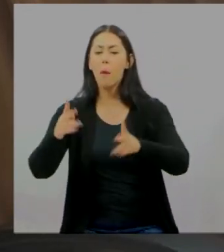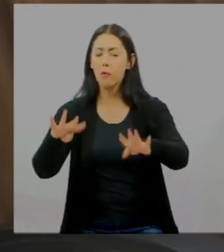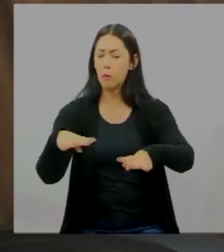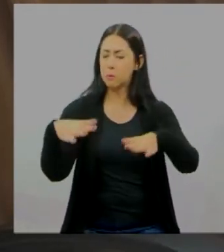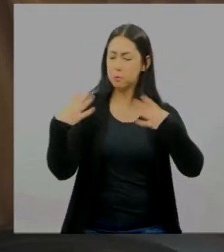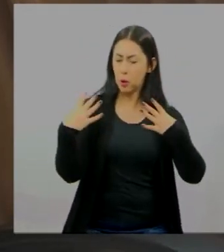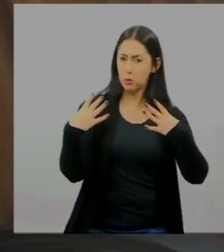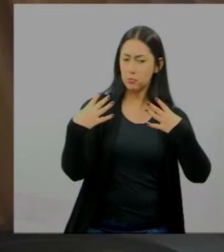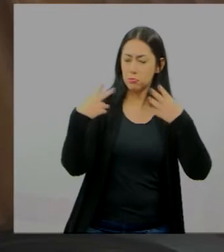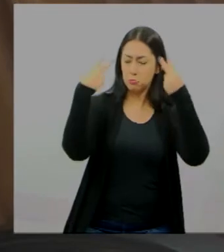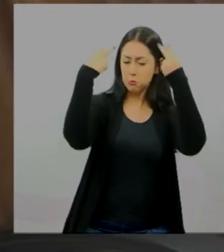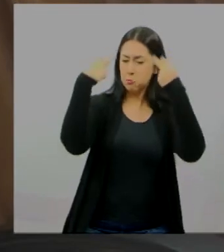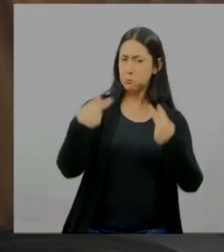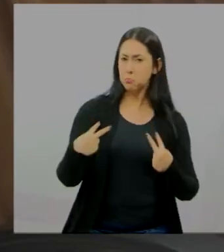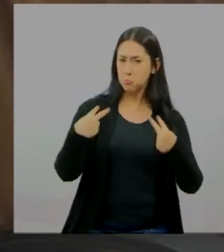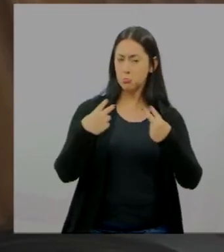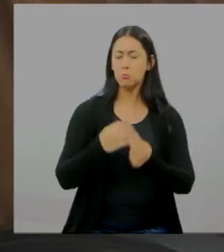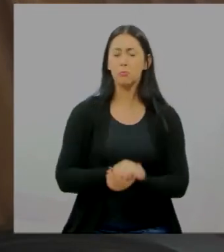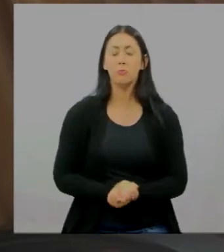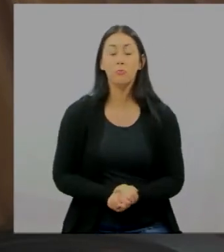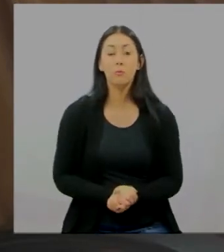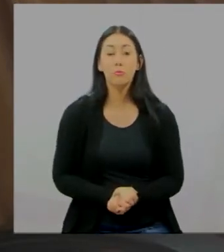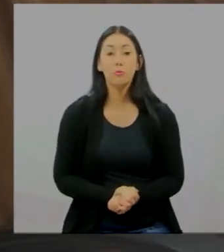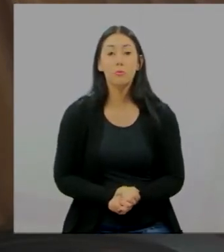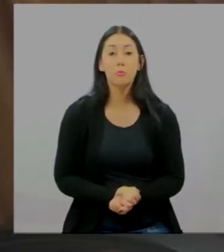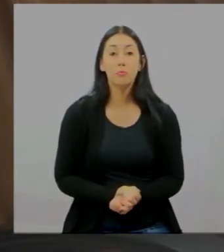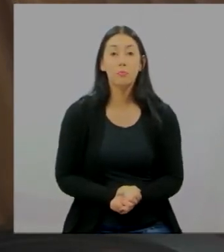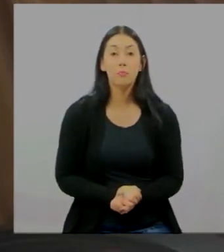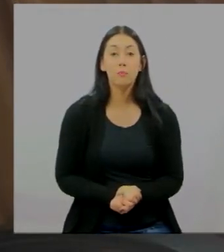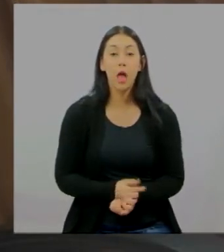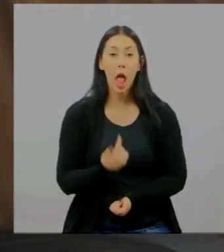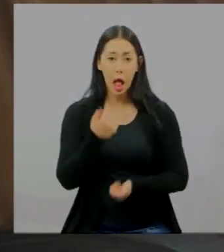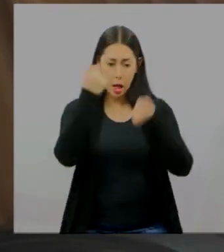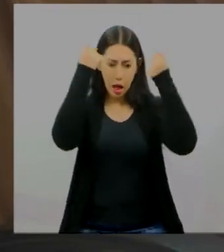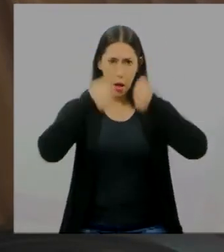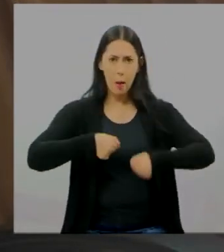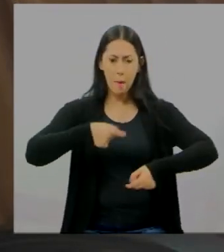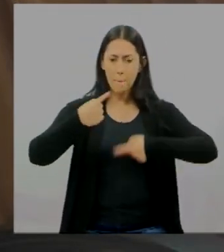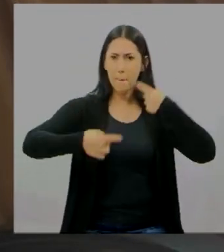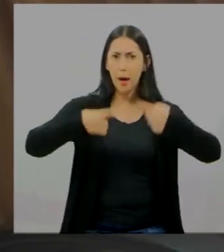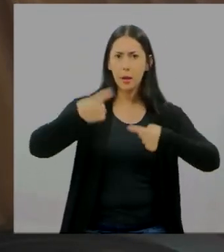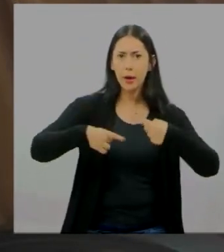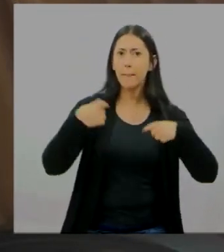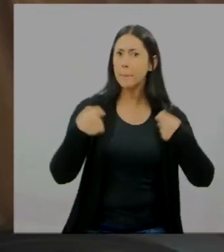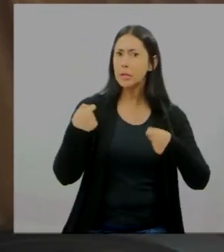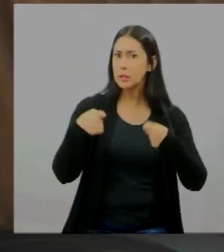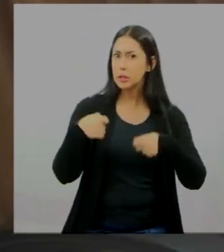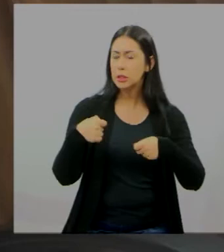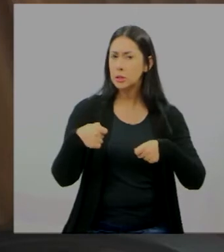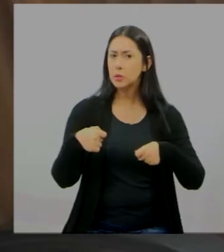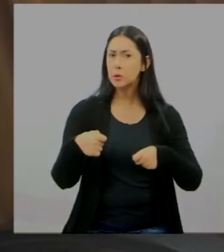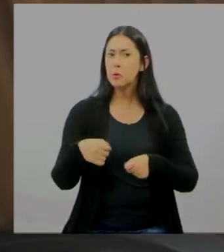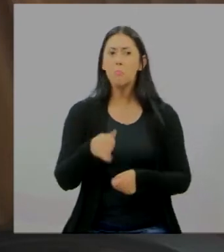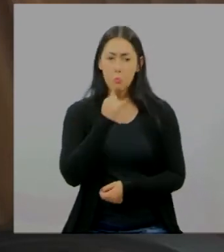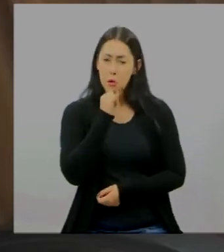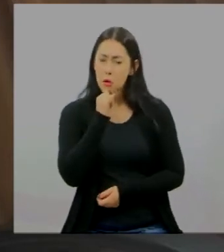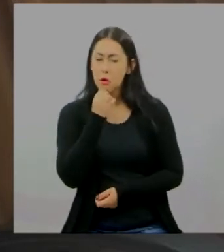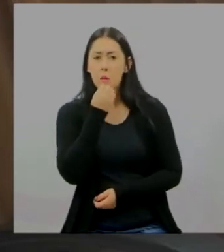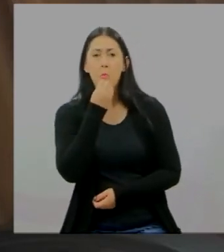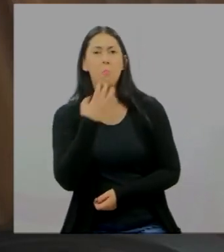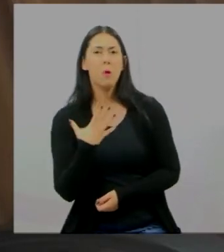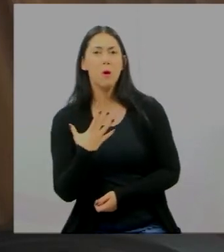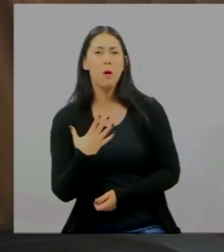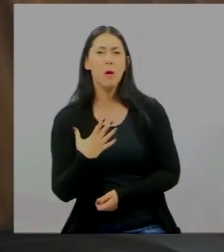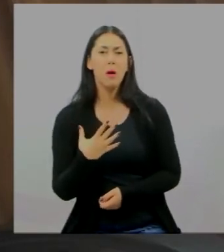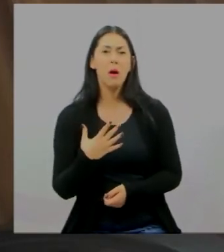eleitor, pela sociedade jacariense. E como política, nós devemos dar um bom exemplo. E não usar a rede pública para